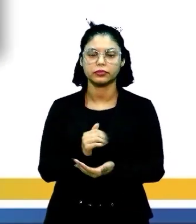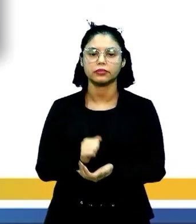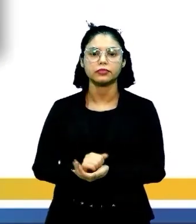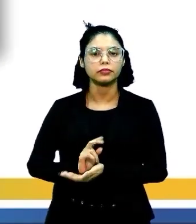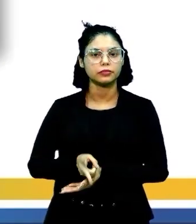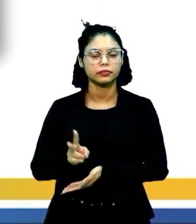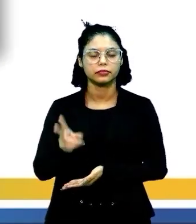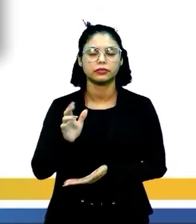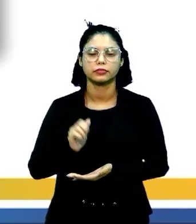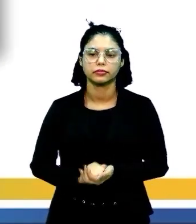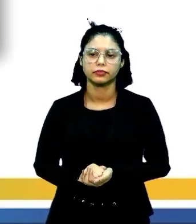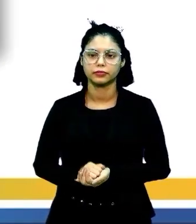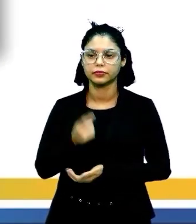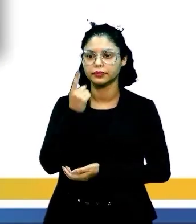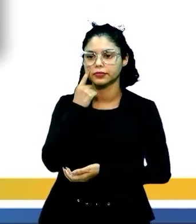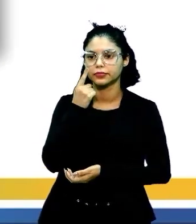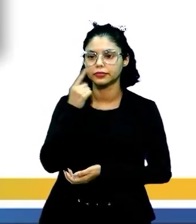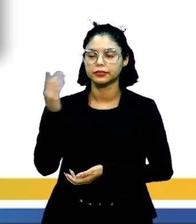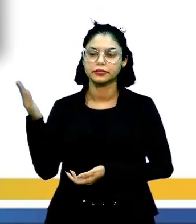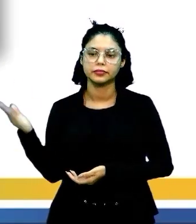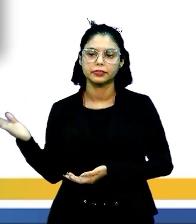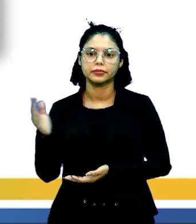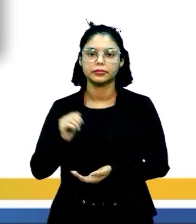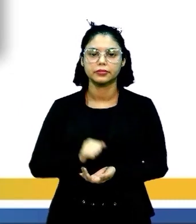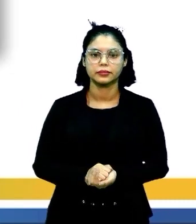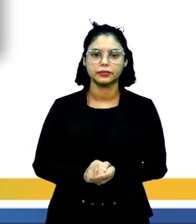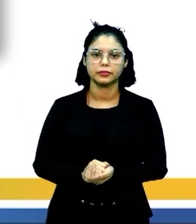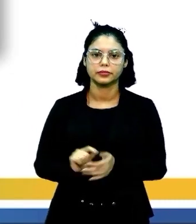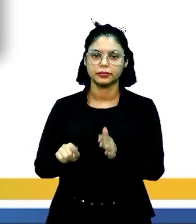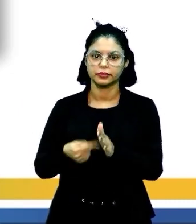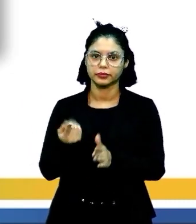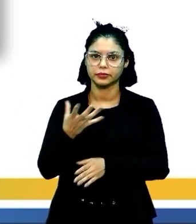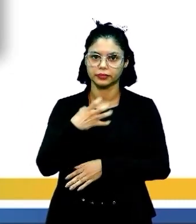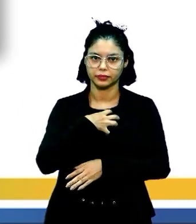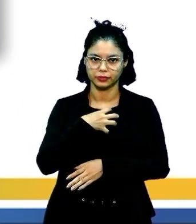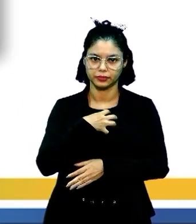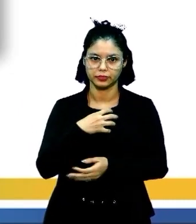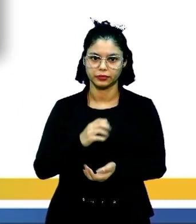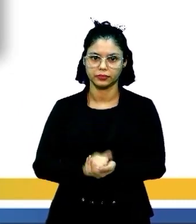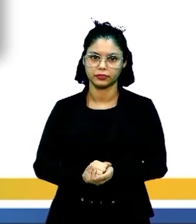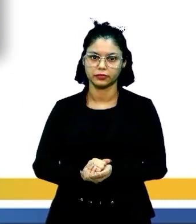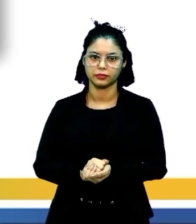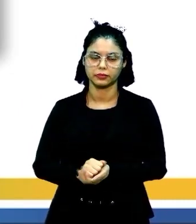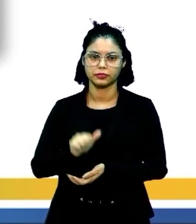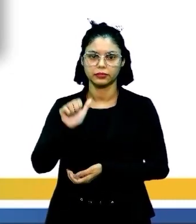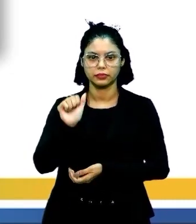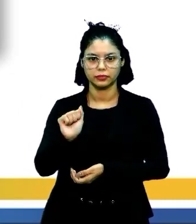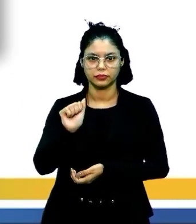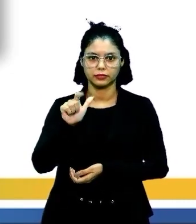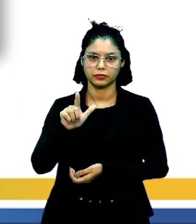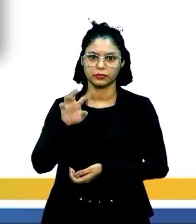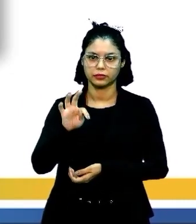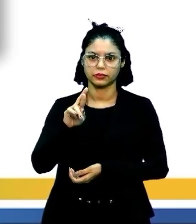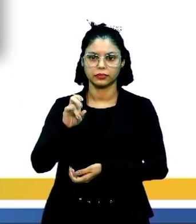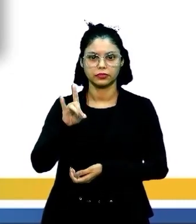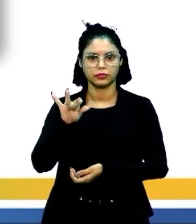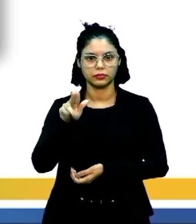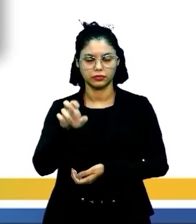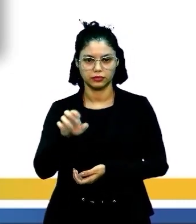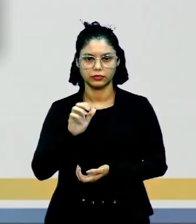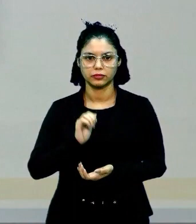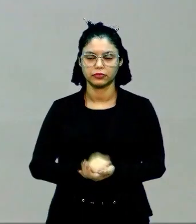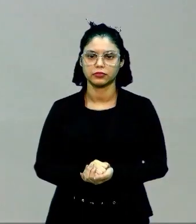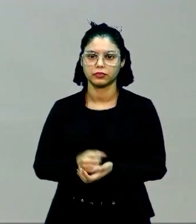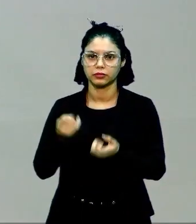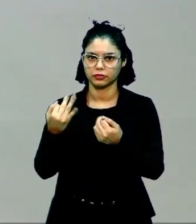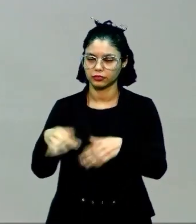dar sequência? Olha só, eu quero destacar nesse primeiro momento essa palavra. Aliás, duas palavras